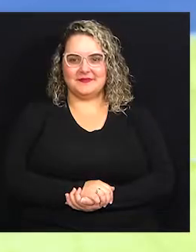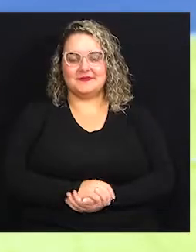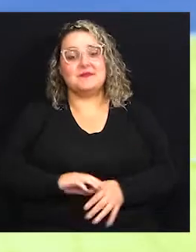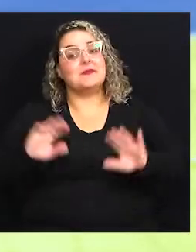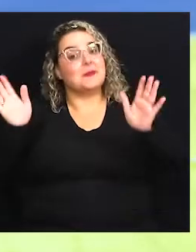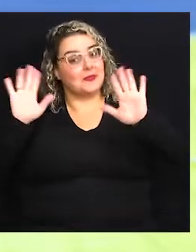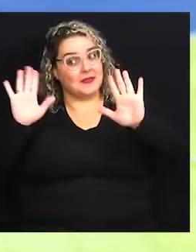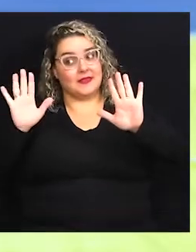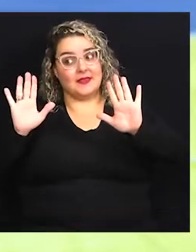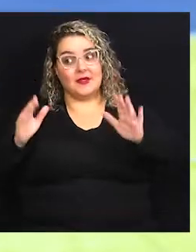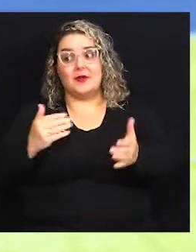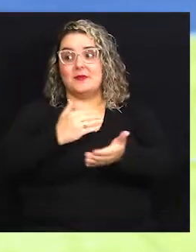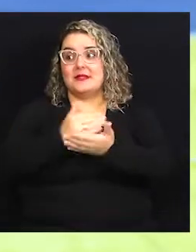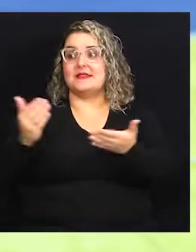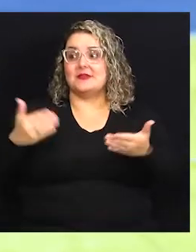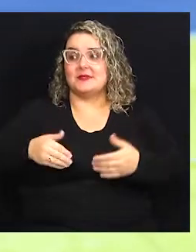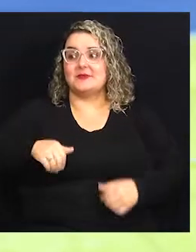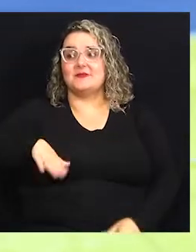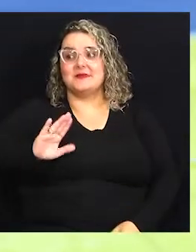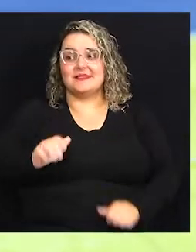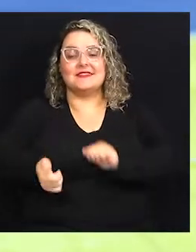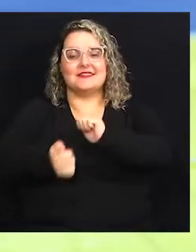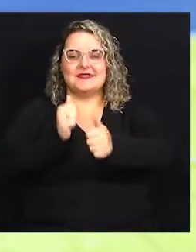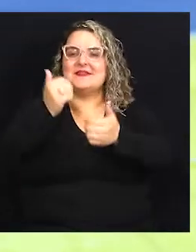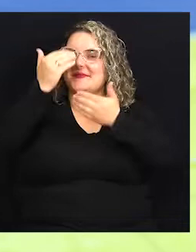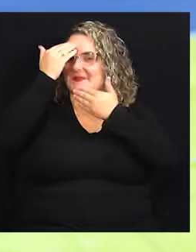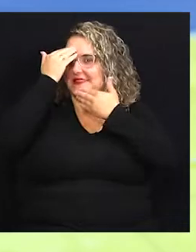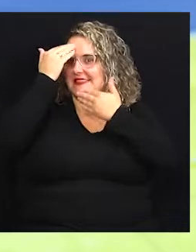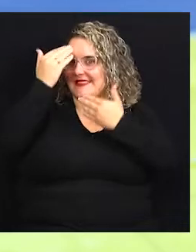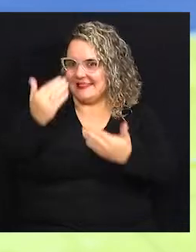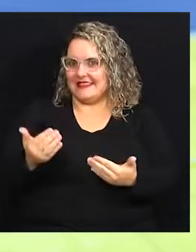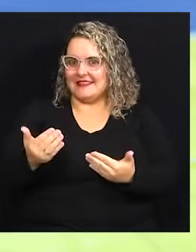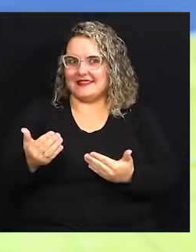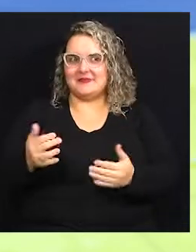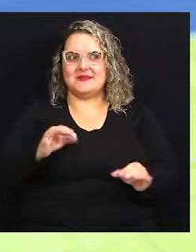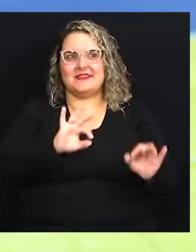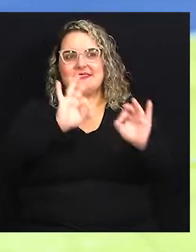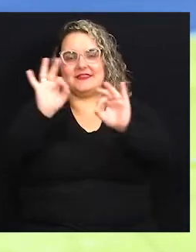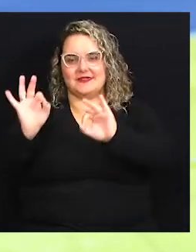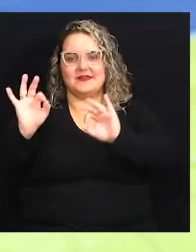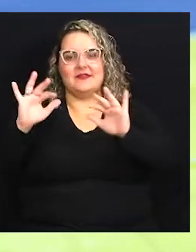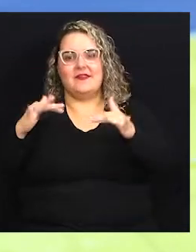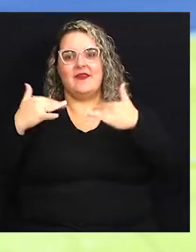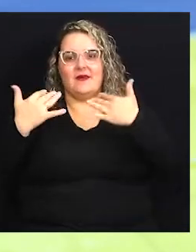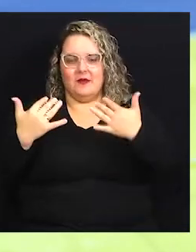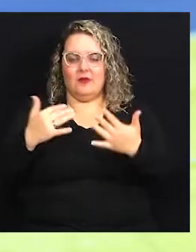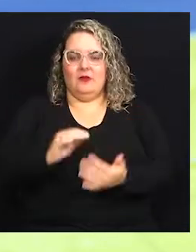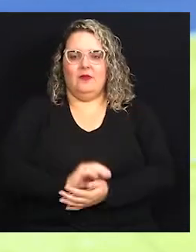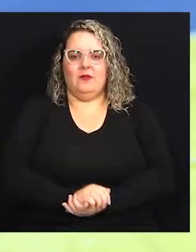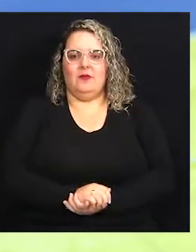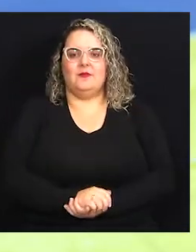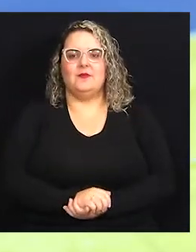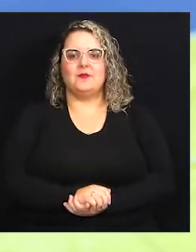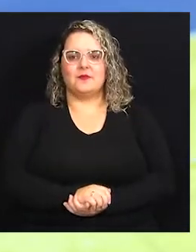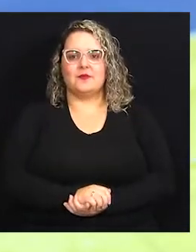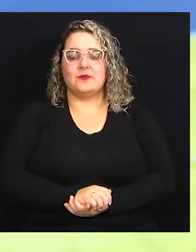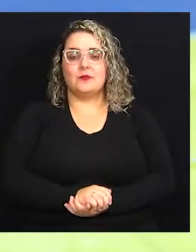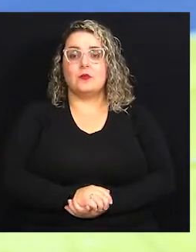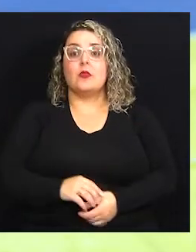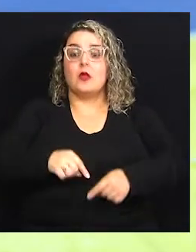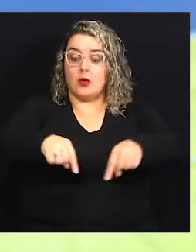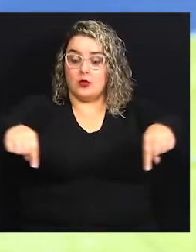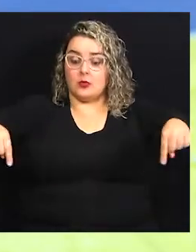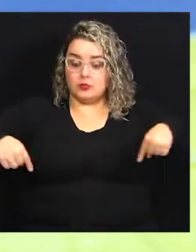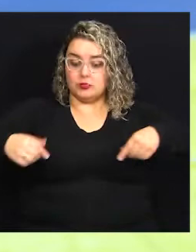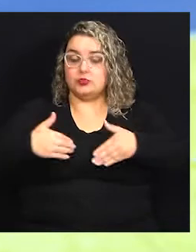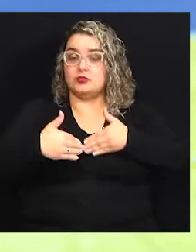Olá, começa agora o Mais Esportes. Muito obrigado pela sua companhia, pela sua audiência. Estou no ginásio